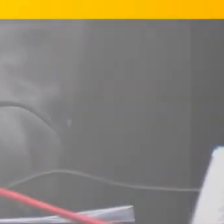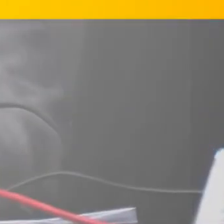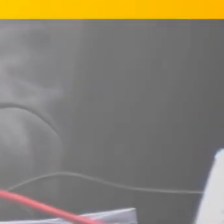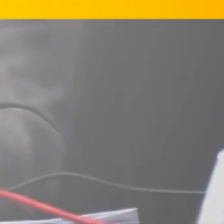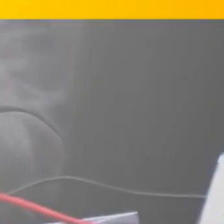E aí